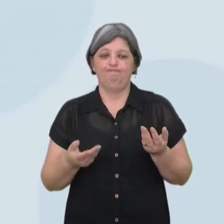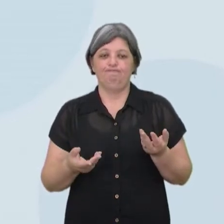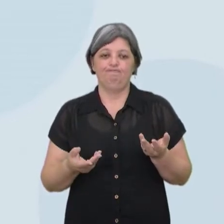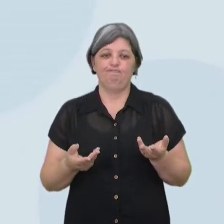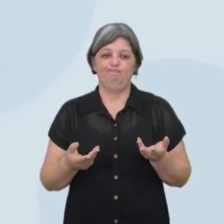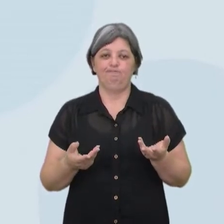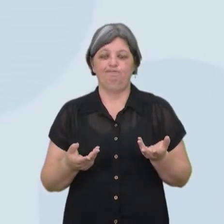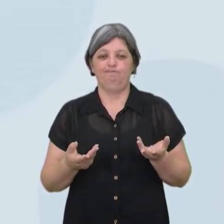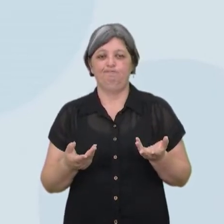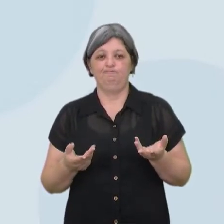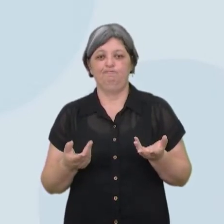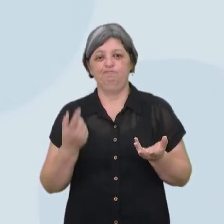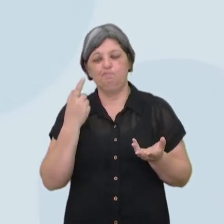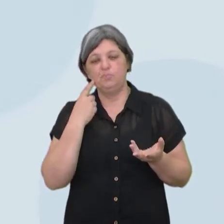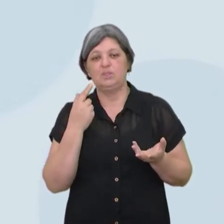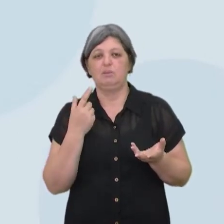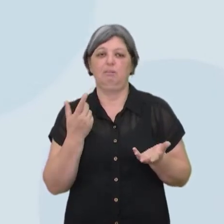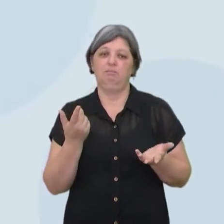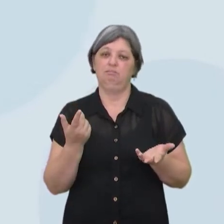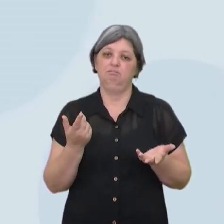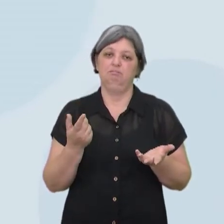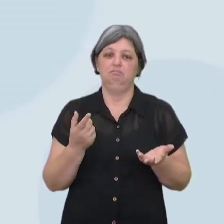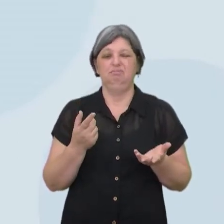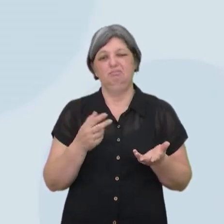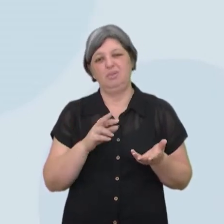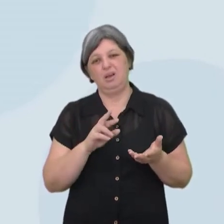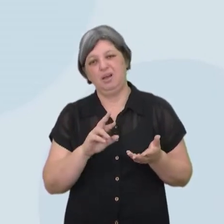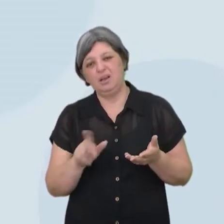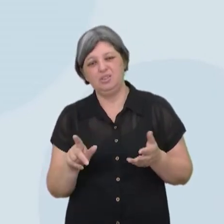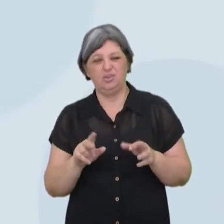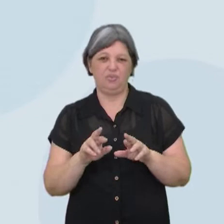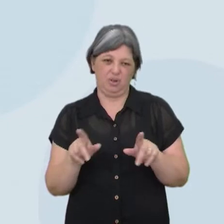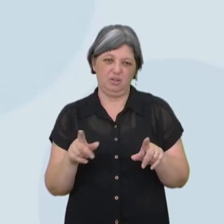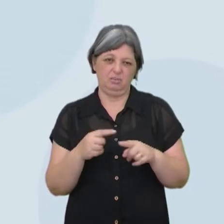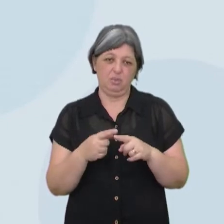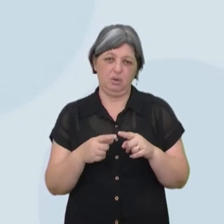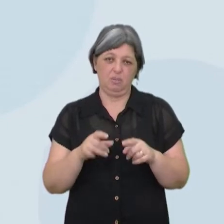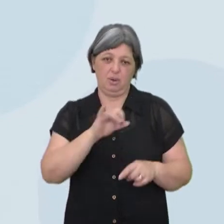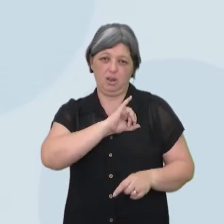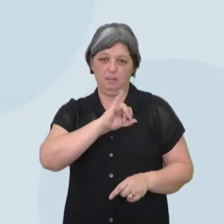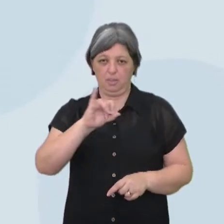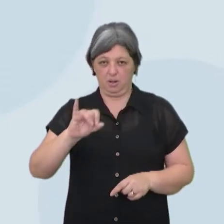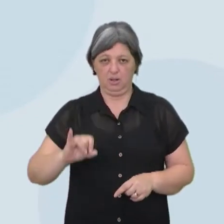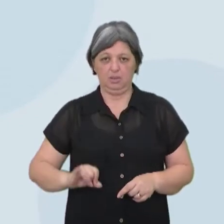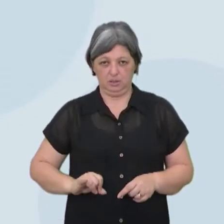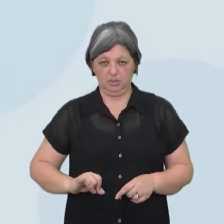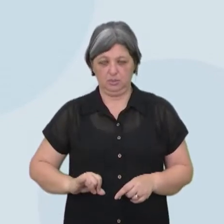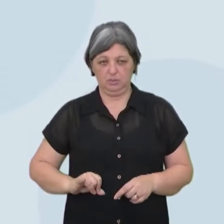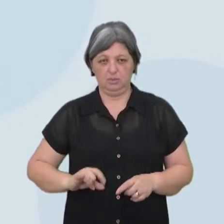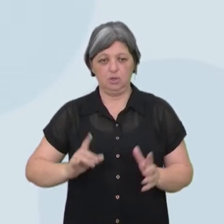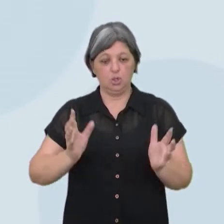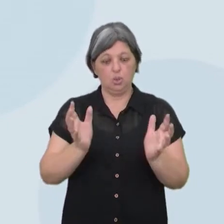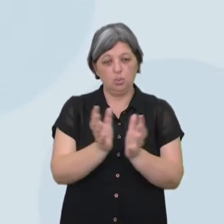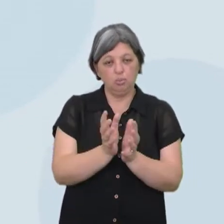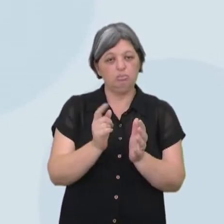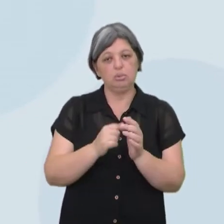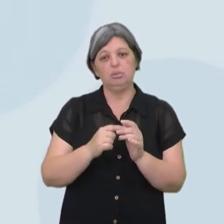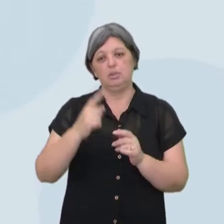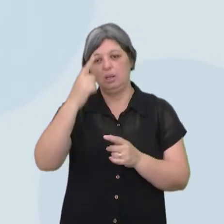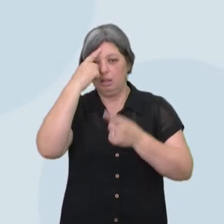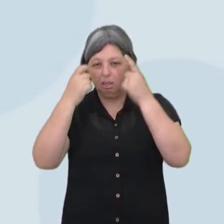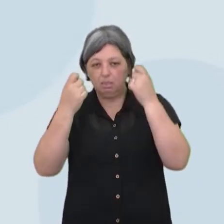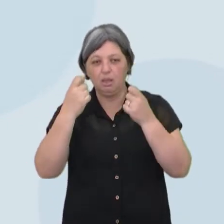menos abrangente, digamos assim, que foi o imperialismo, né? Que então é um conjunto de ideias e